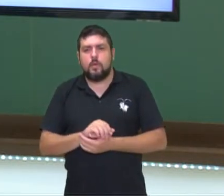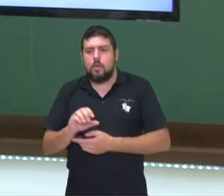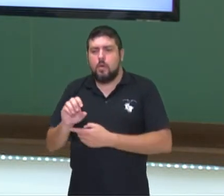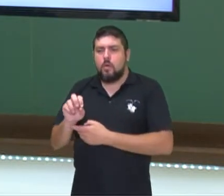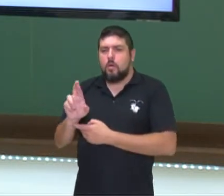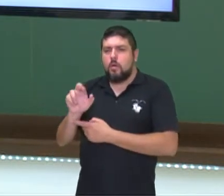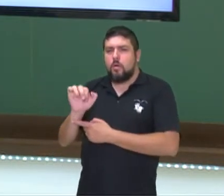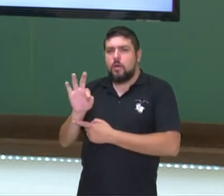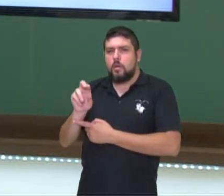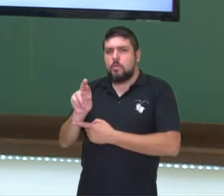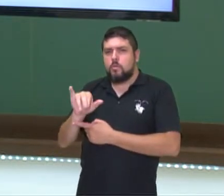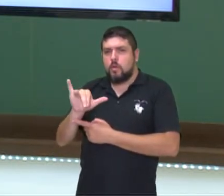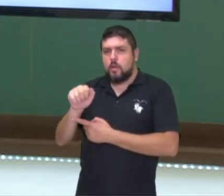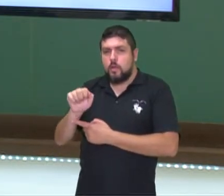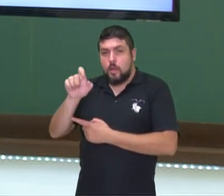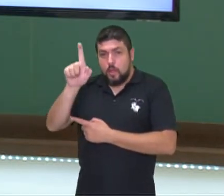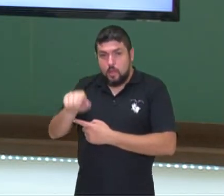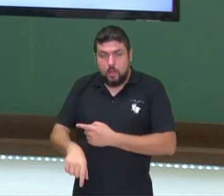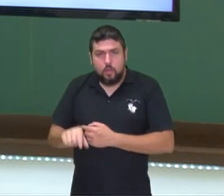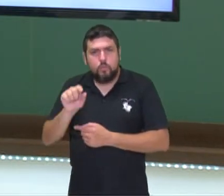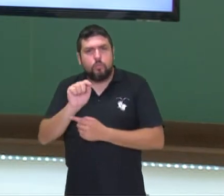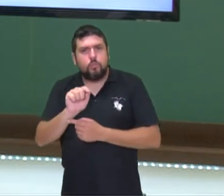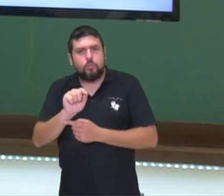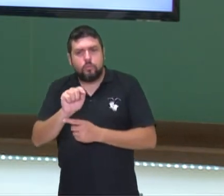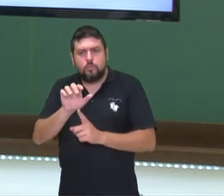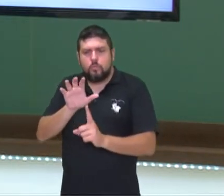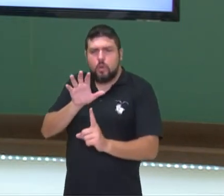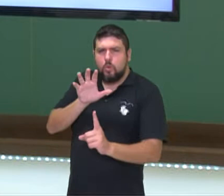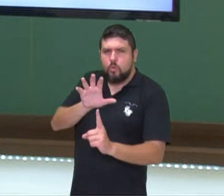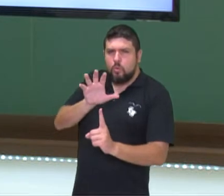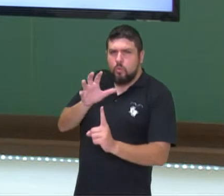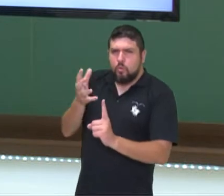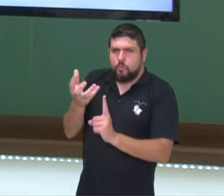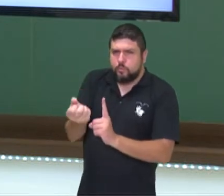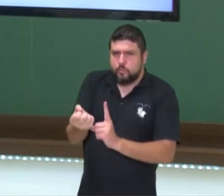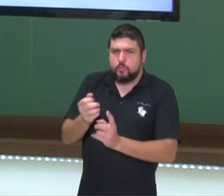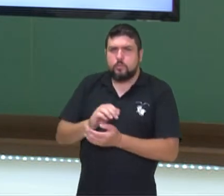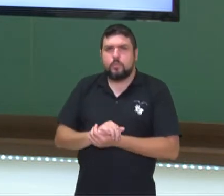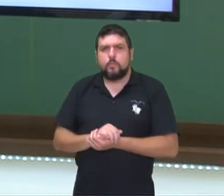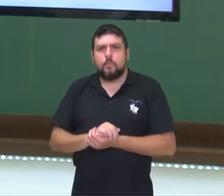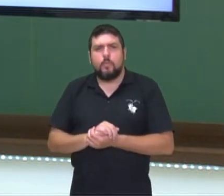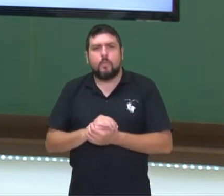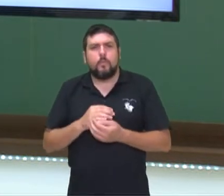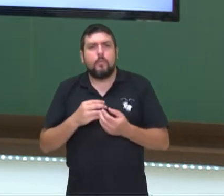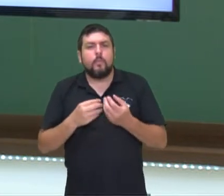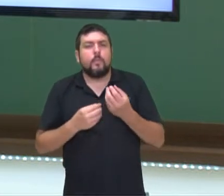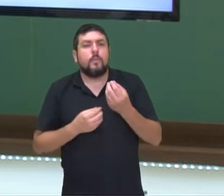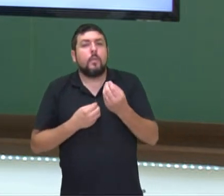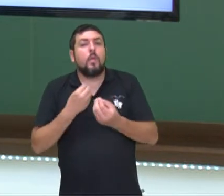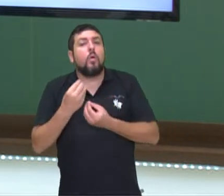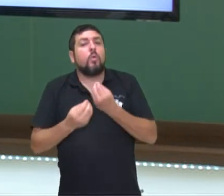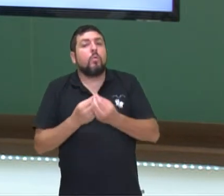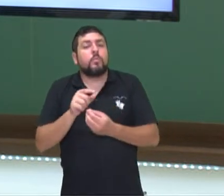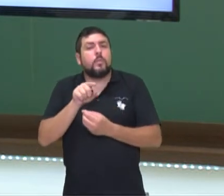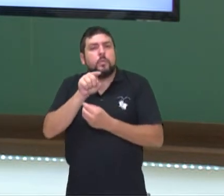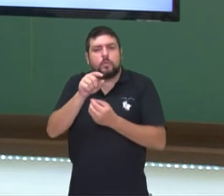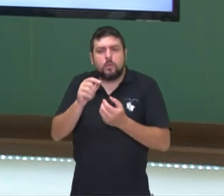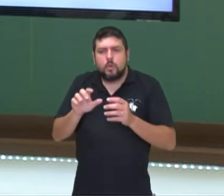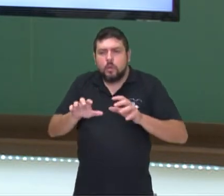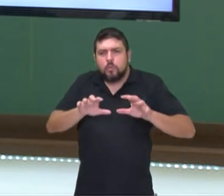ao poder de convencimento de um discurso. De que maneira você pode fazer um discurso que